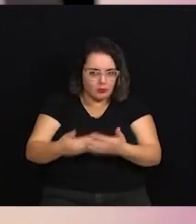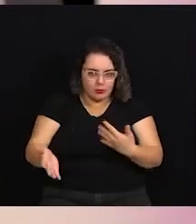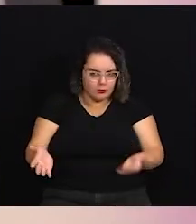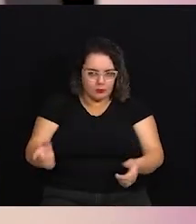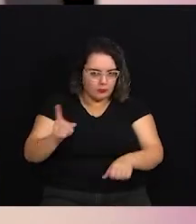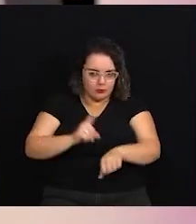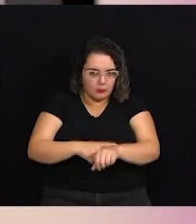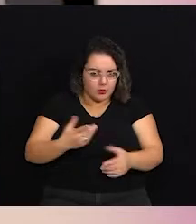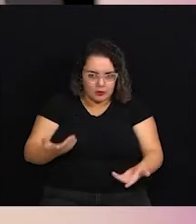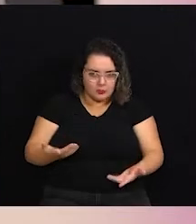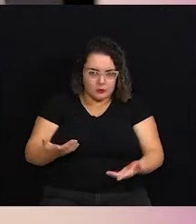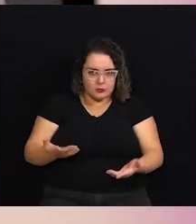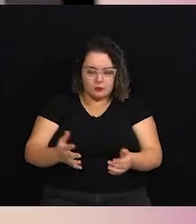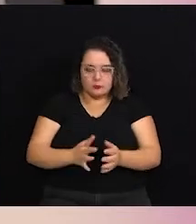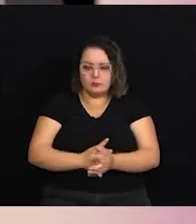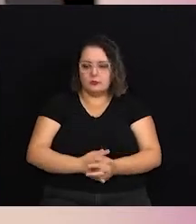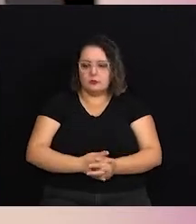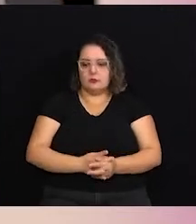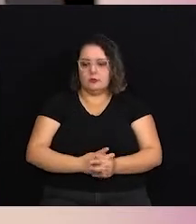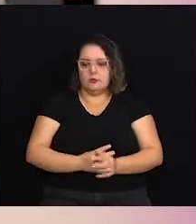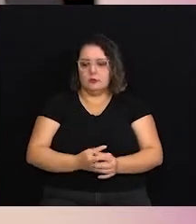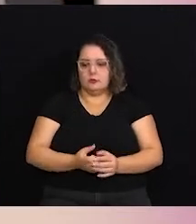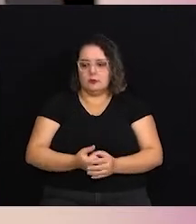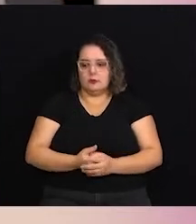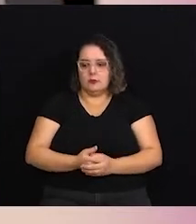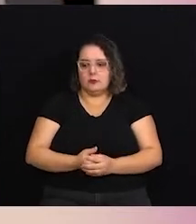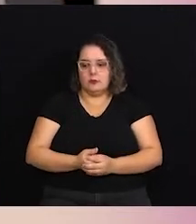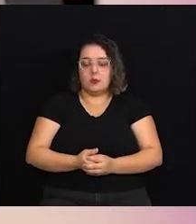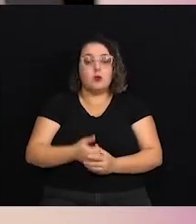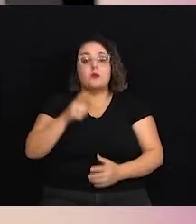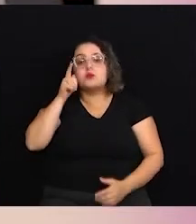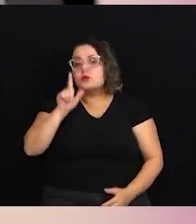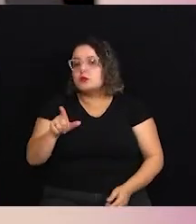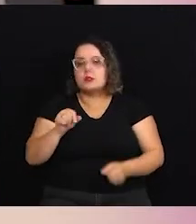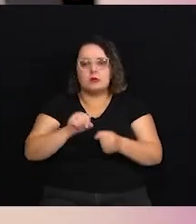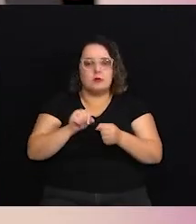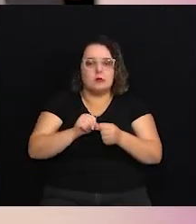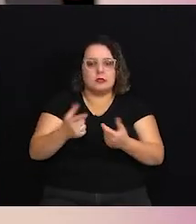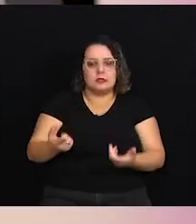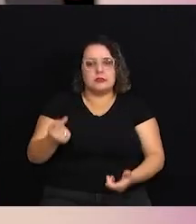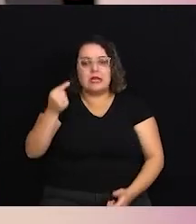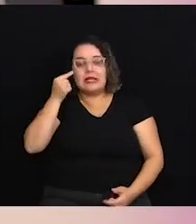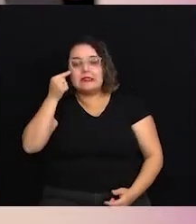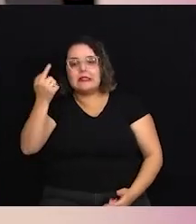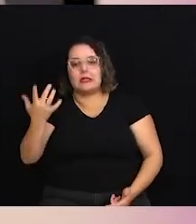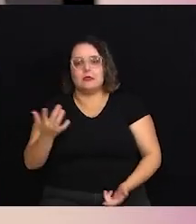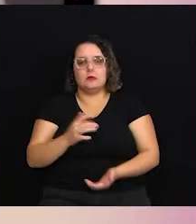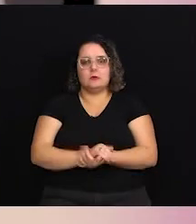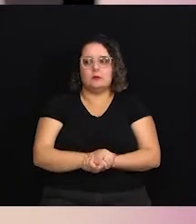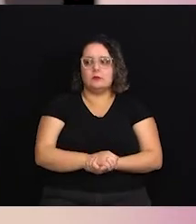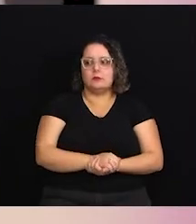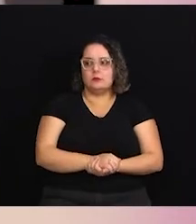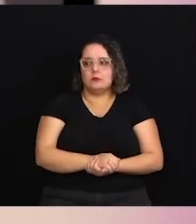não é então não é uma coisa que enche consiga fazer essa previsão